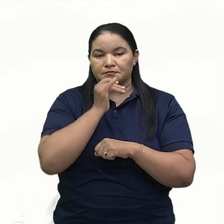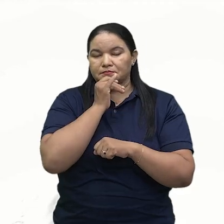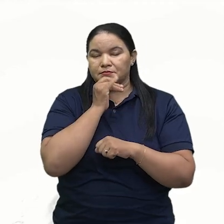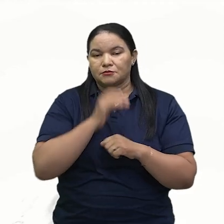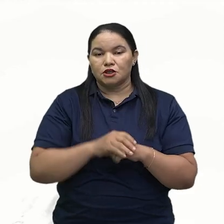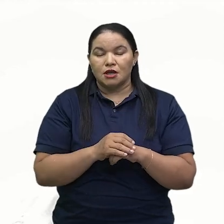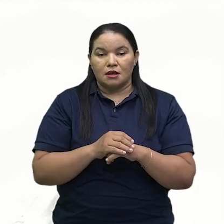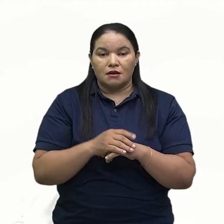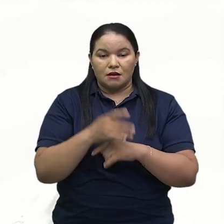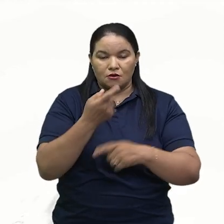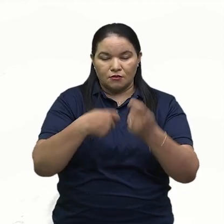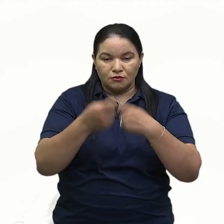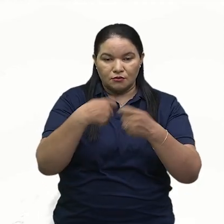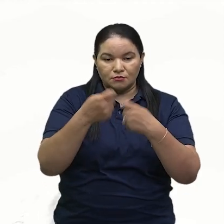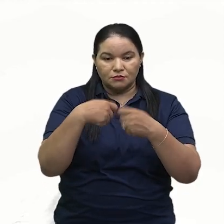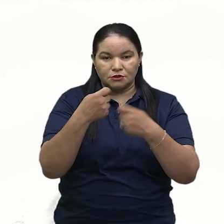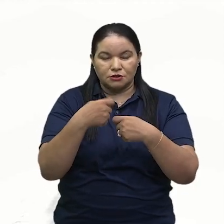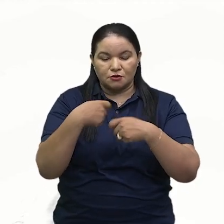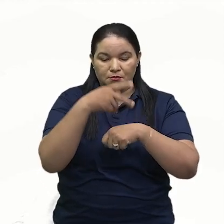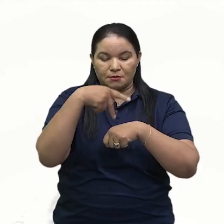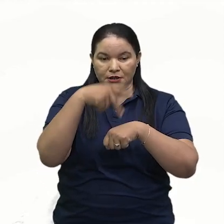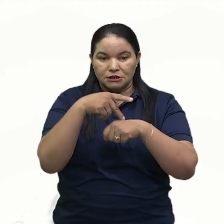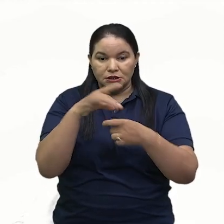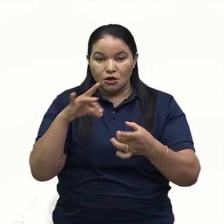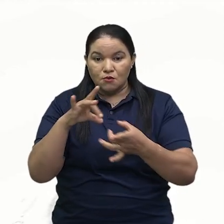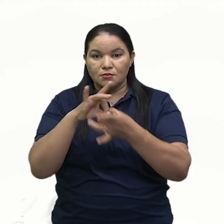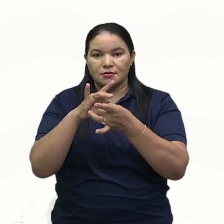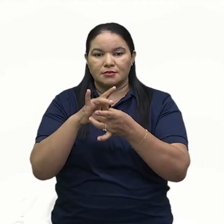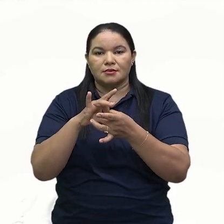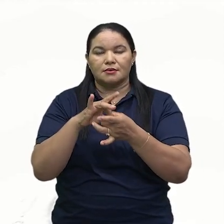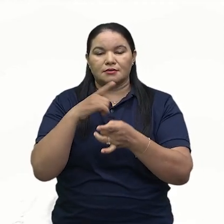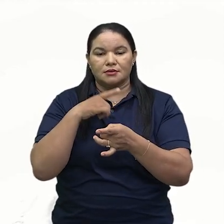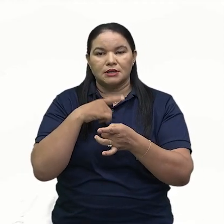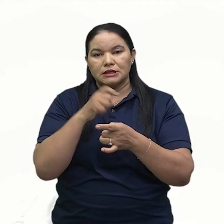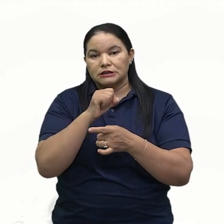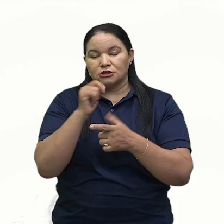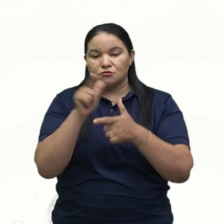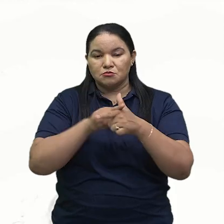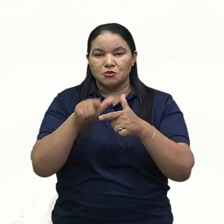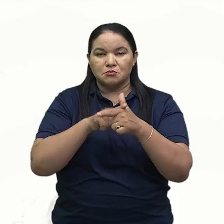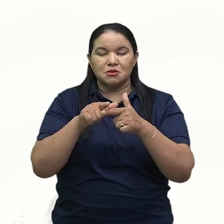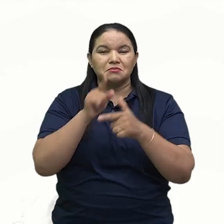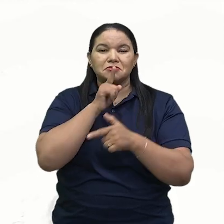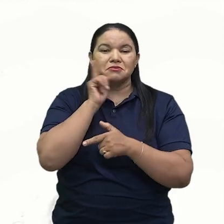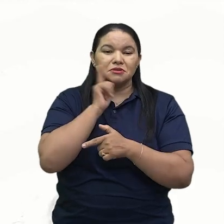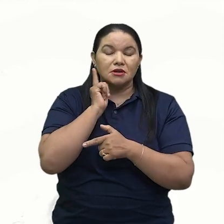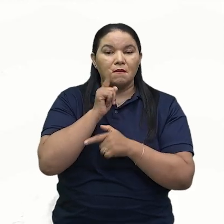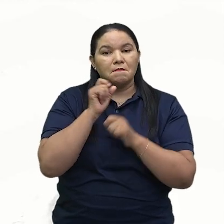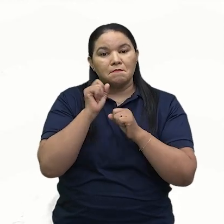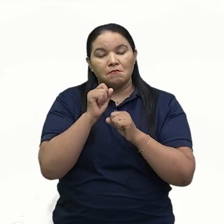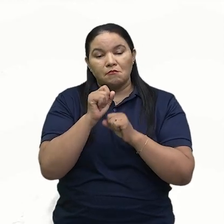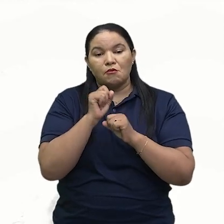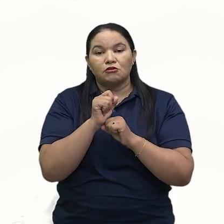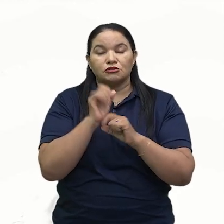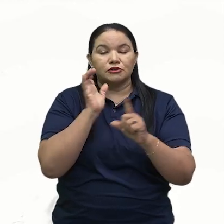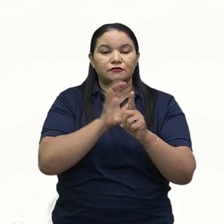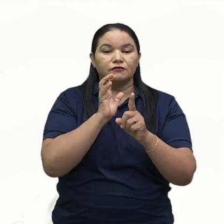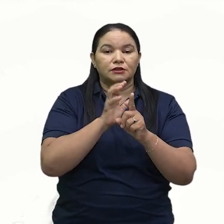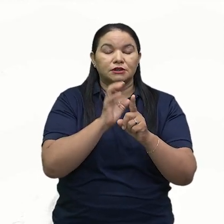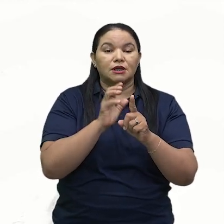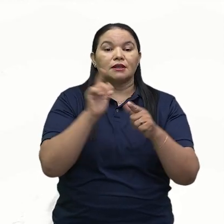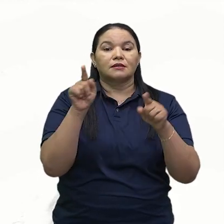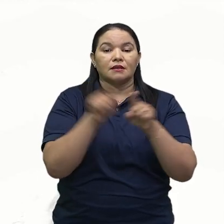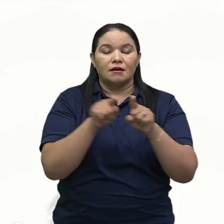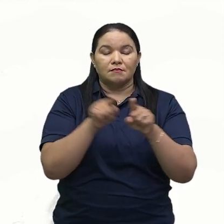dos países, elas estão muito conectadas. E uma crise nos Estados Unidos, na China, pode levar a